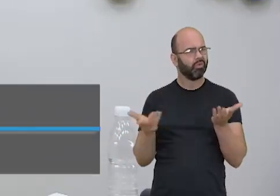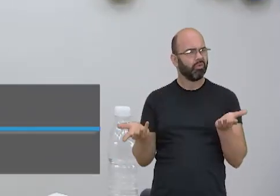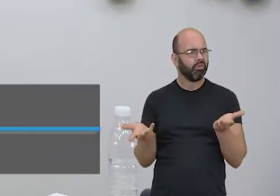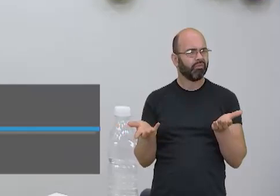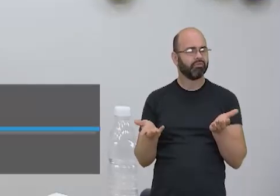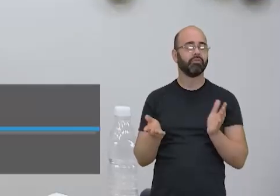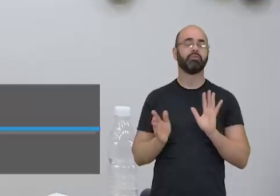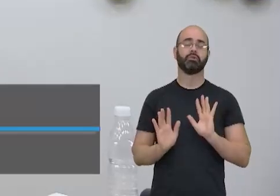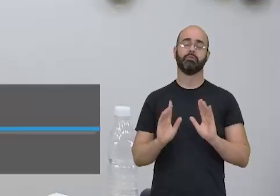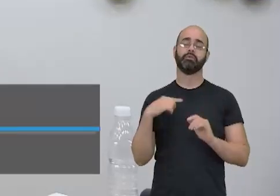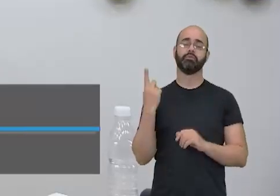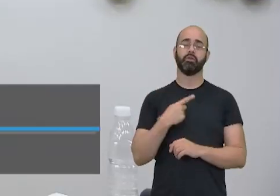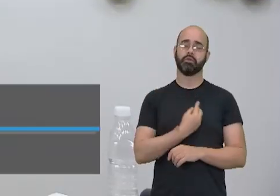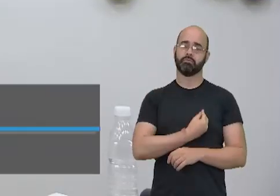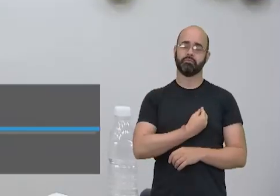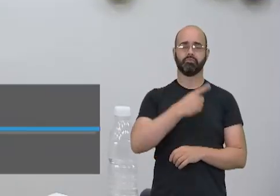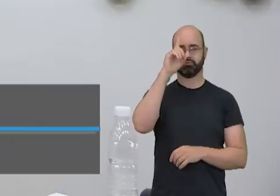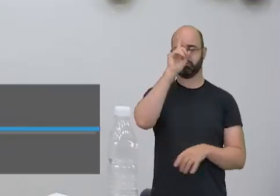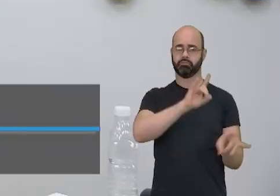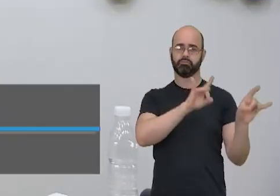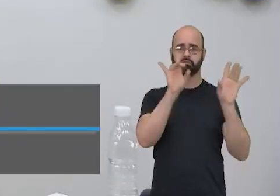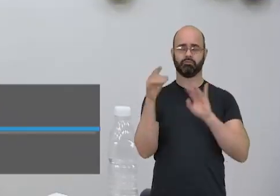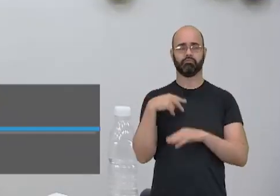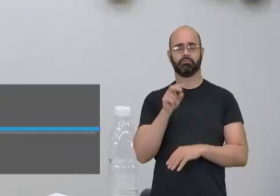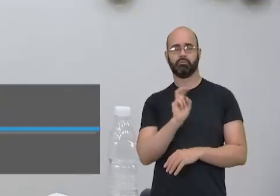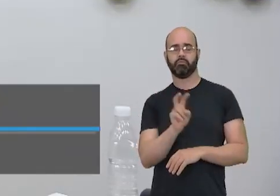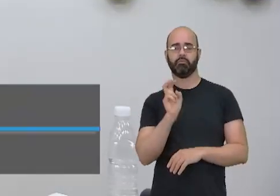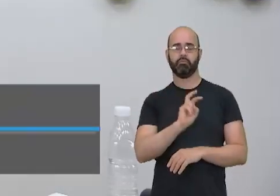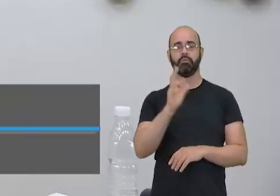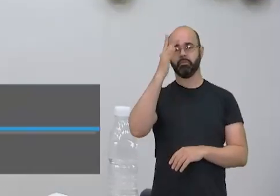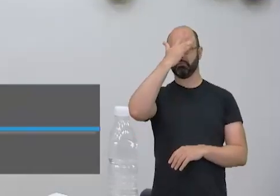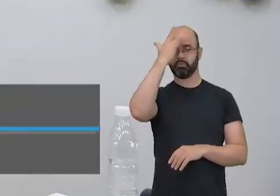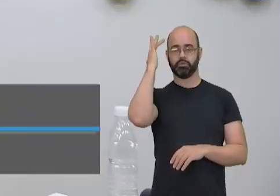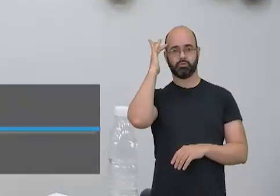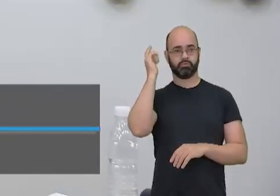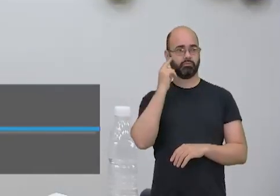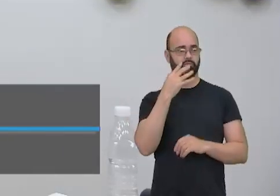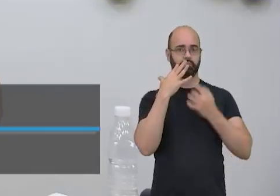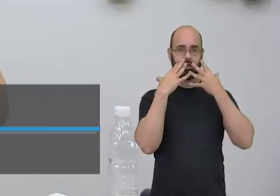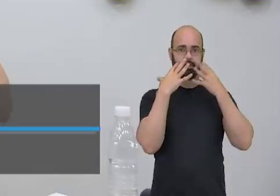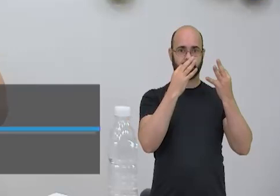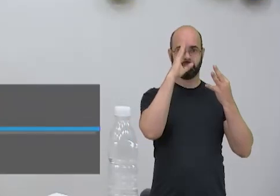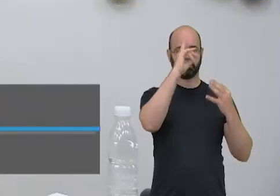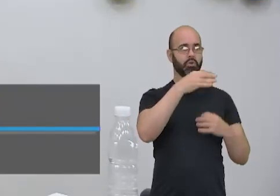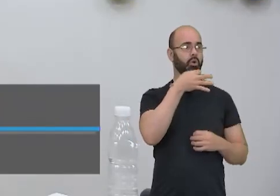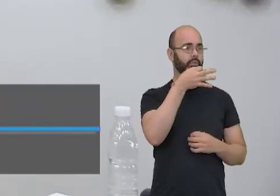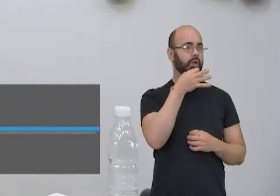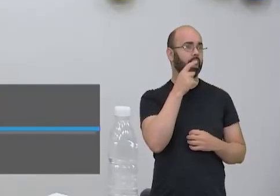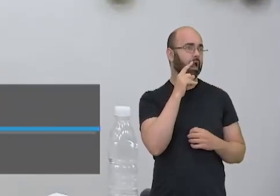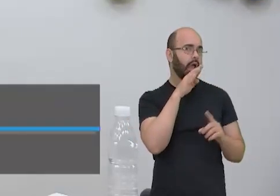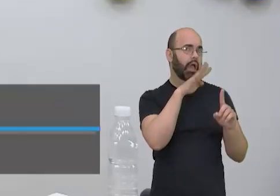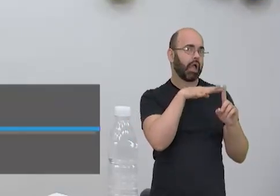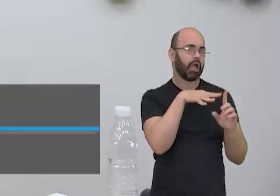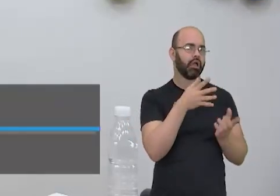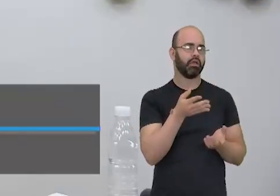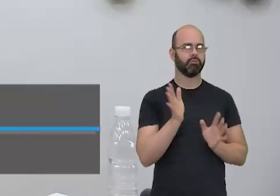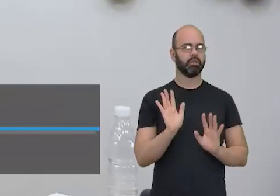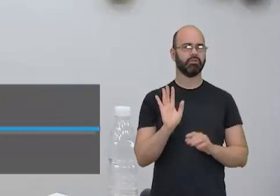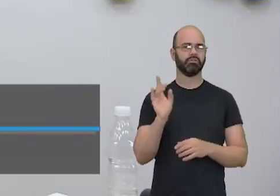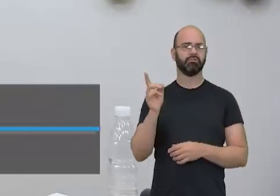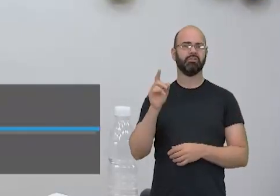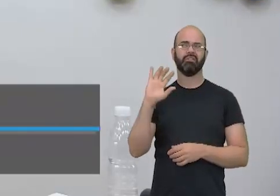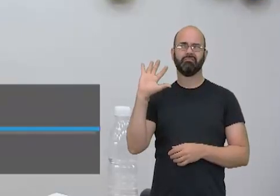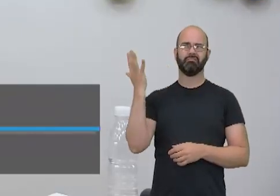que no nosso dia a dia, a gente tem observado que as pessoas estão priorizando muito mais uma opinião do que um fato.